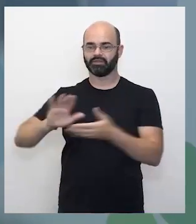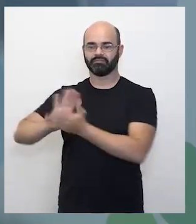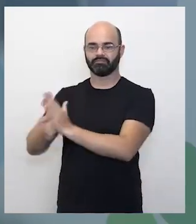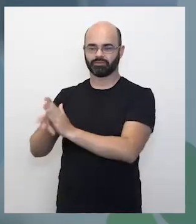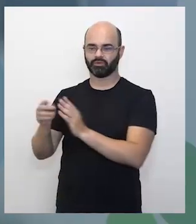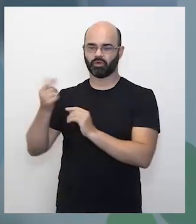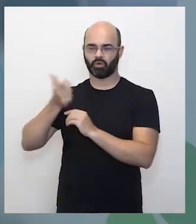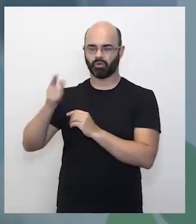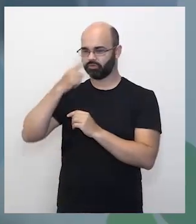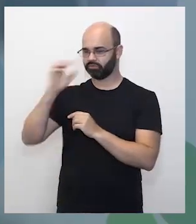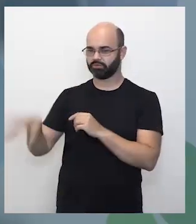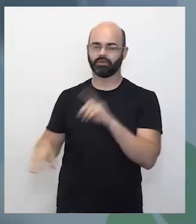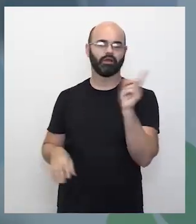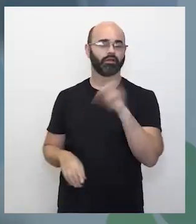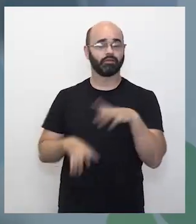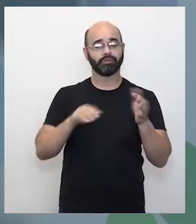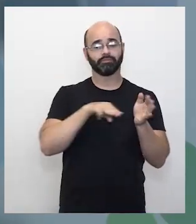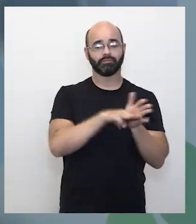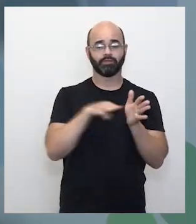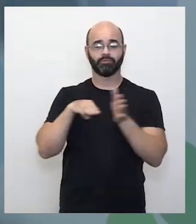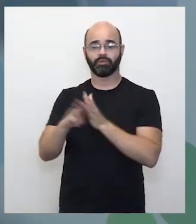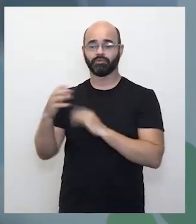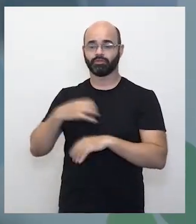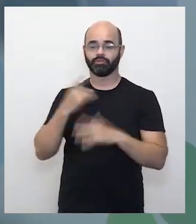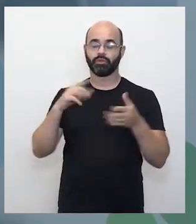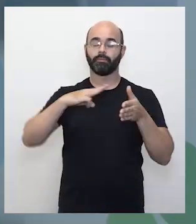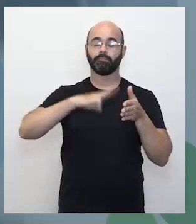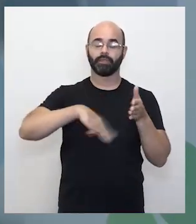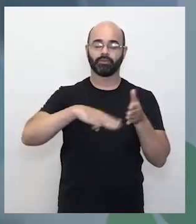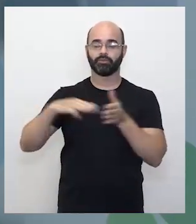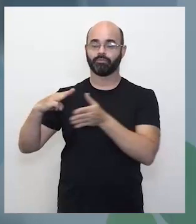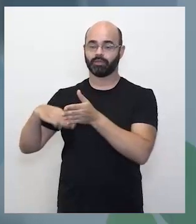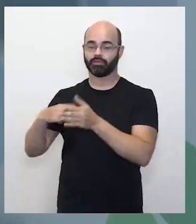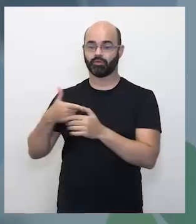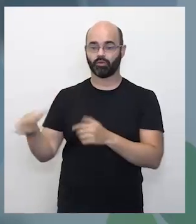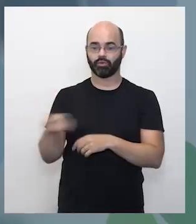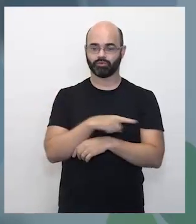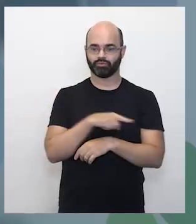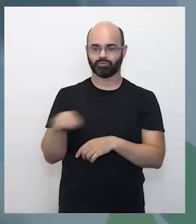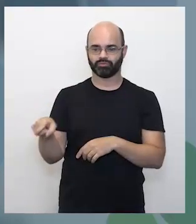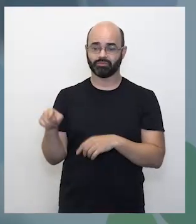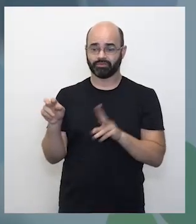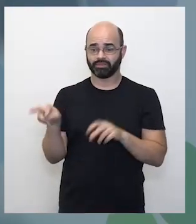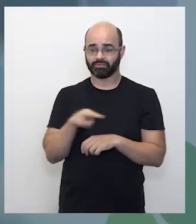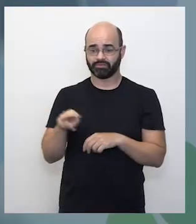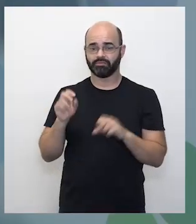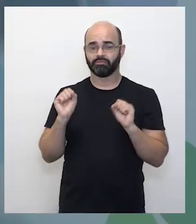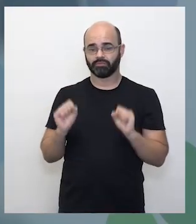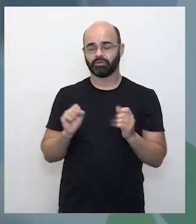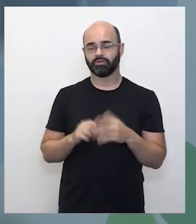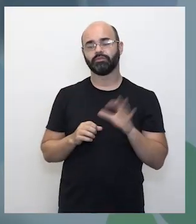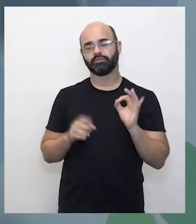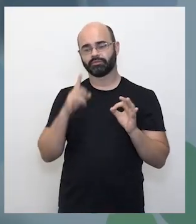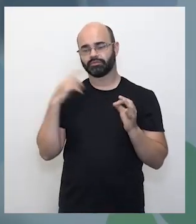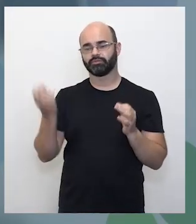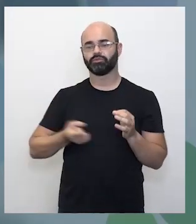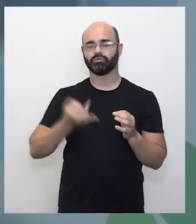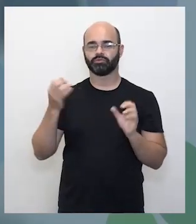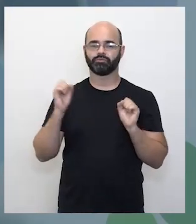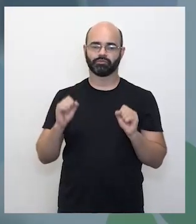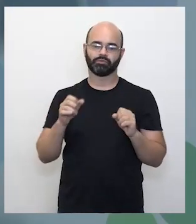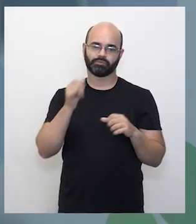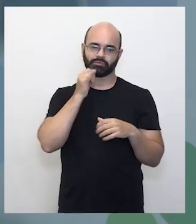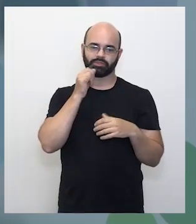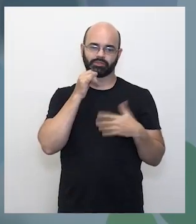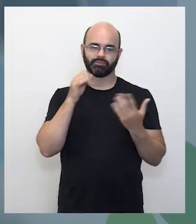porque, assim, se é algo que é mensurável, você consegue medir, vamos dizer assim, a gente tem uma pesquisa quantitativa, né? Quando a gente fala de